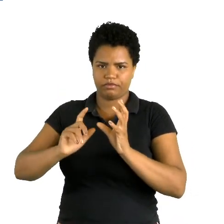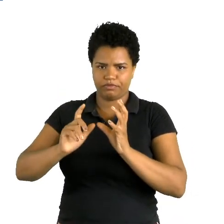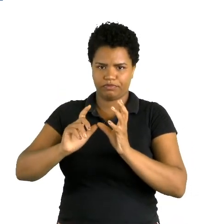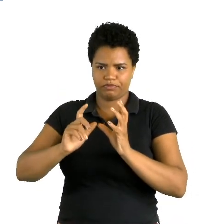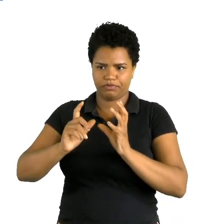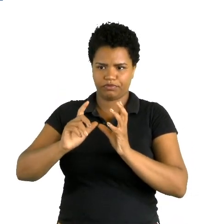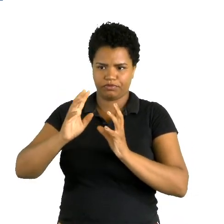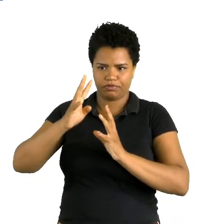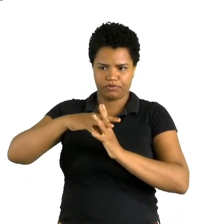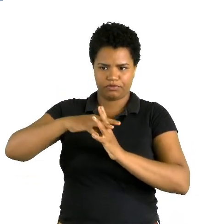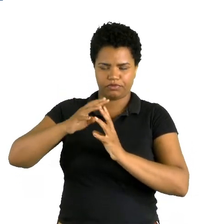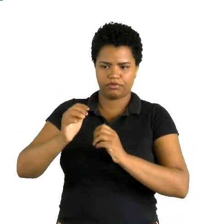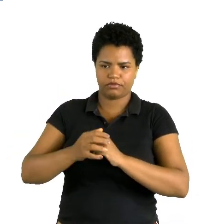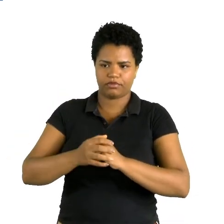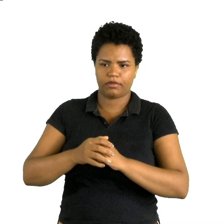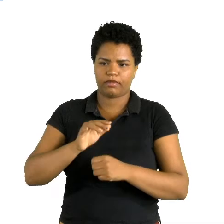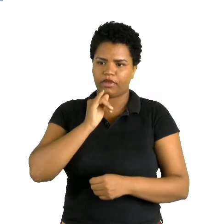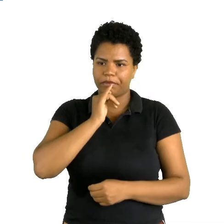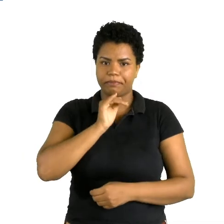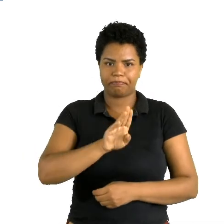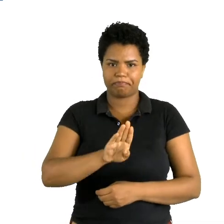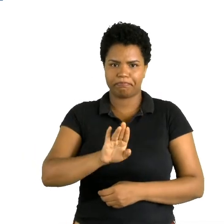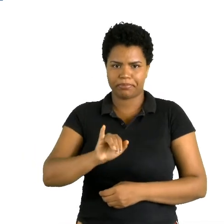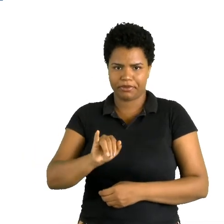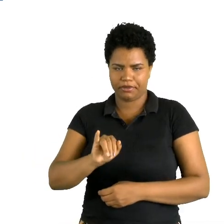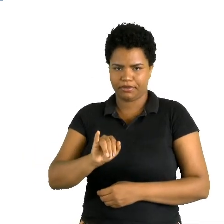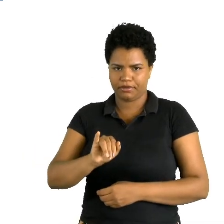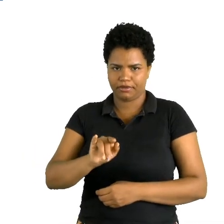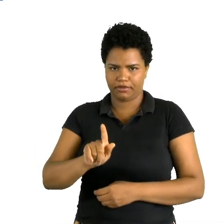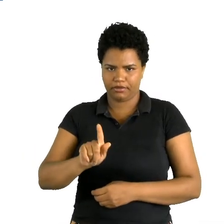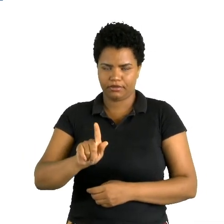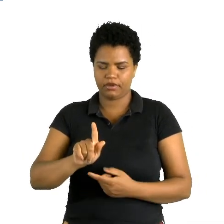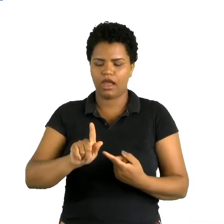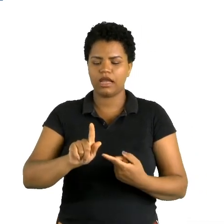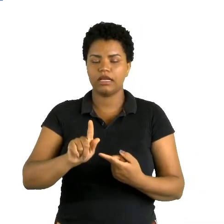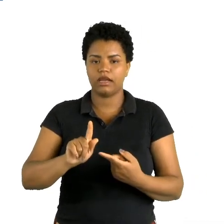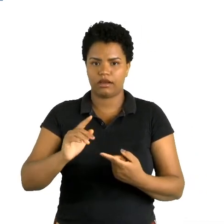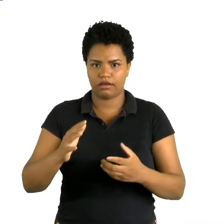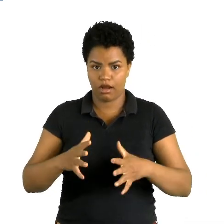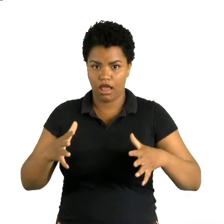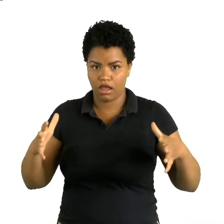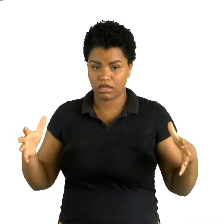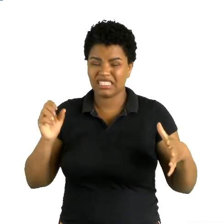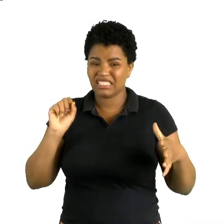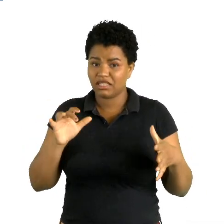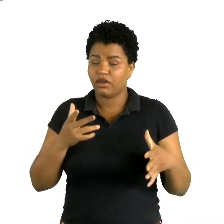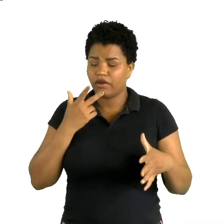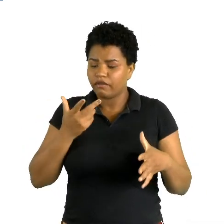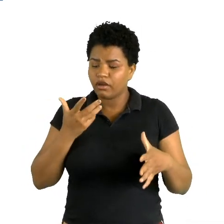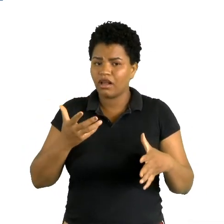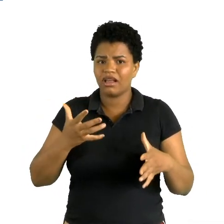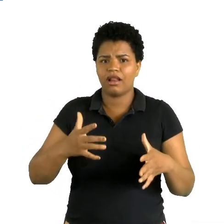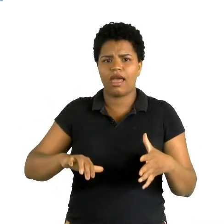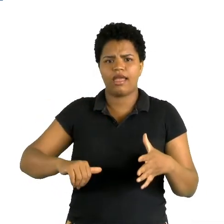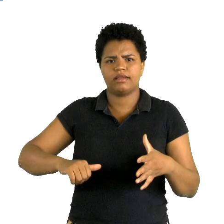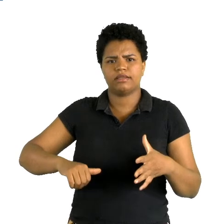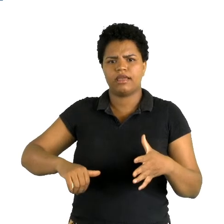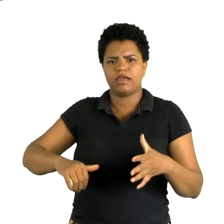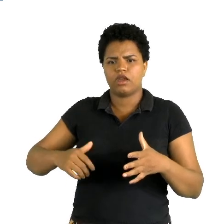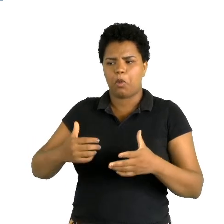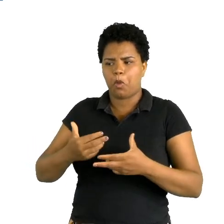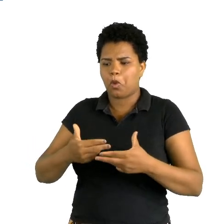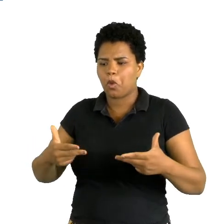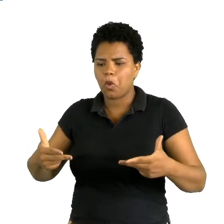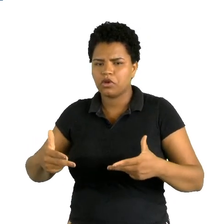big, big, que é grande. Para a gente falar que algo é maior do que uma outra coisa,